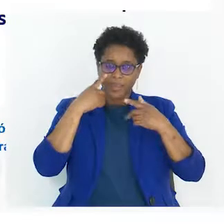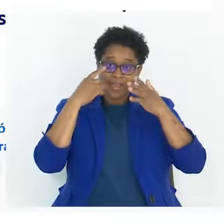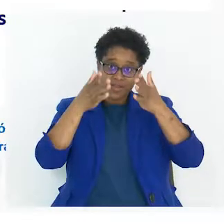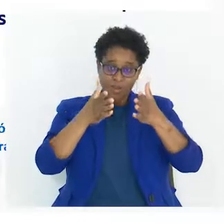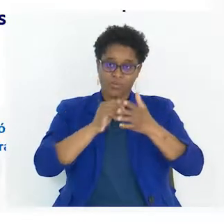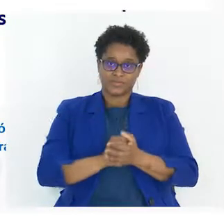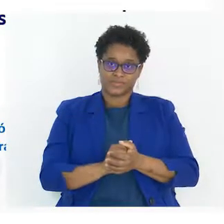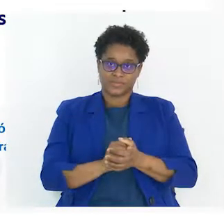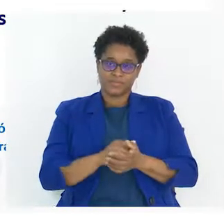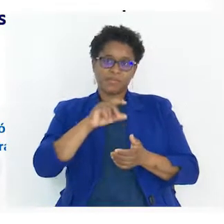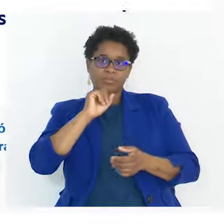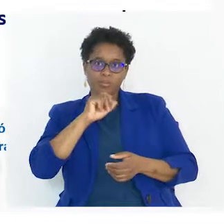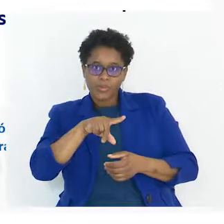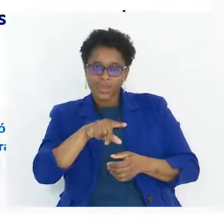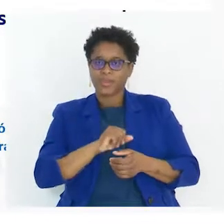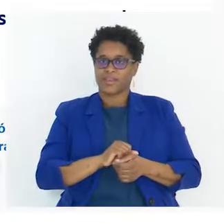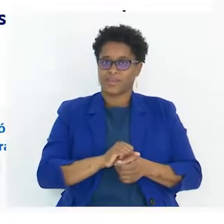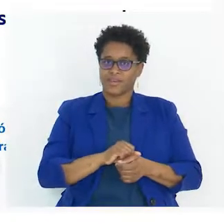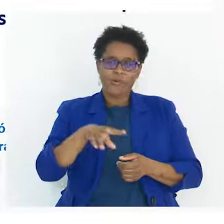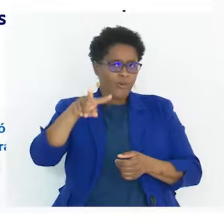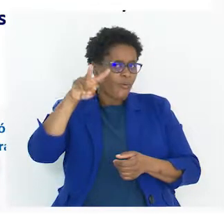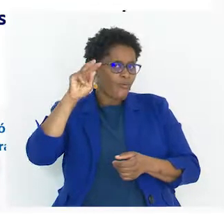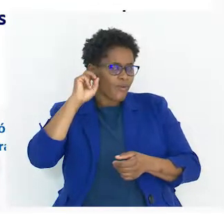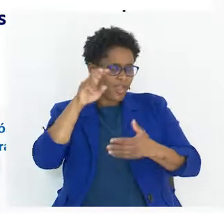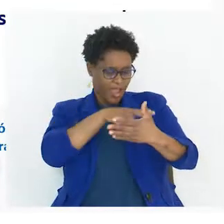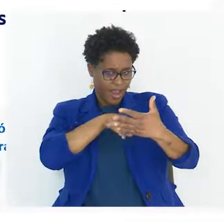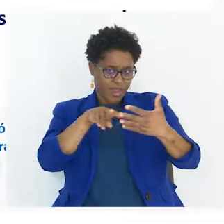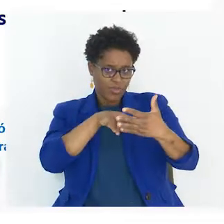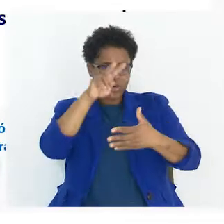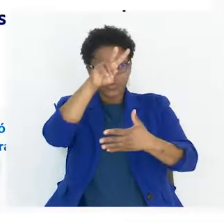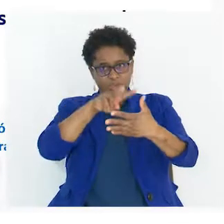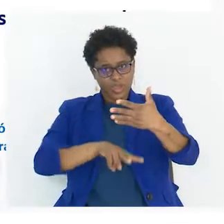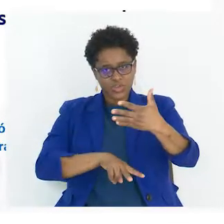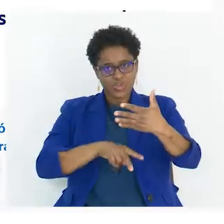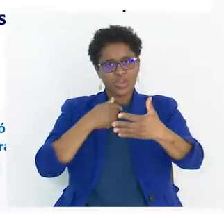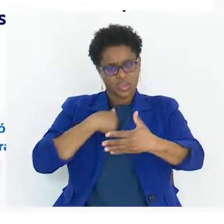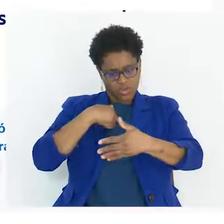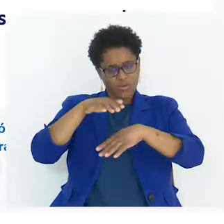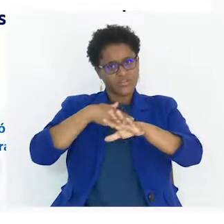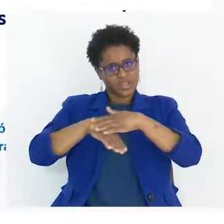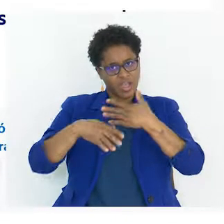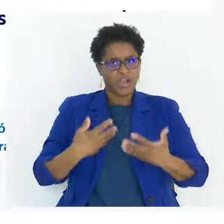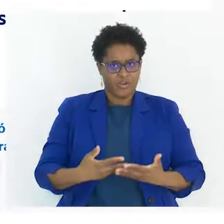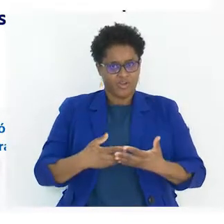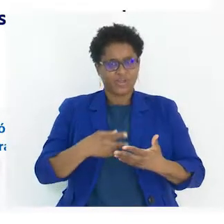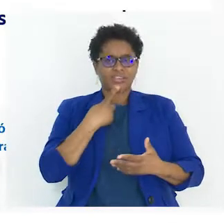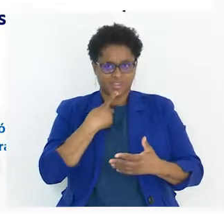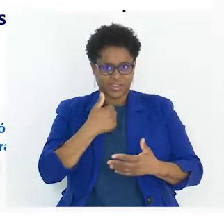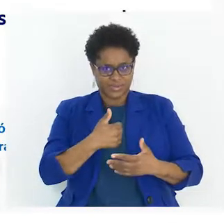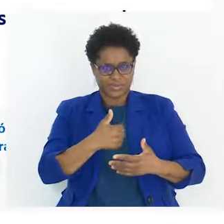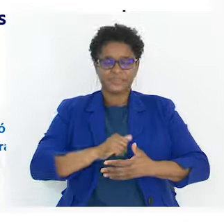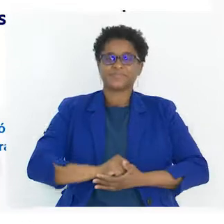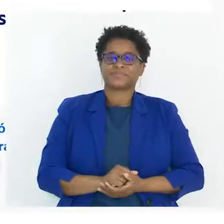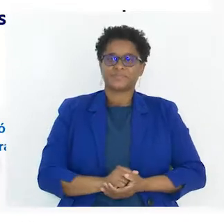Então, prestem atenção para poderem ouvir a leitura do texto que eu vou fazer